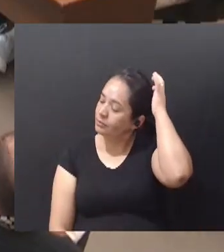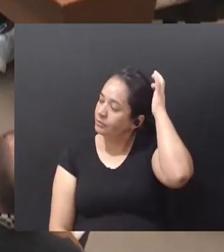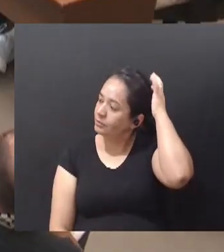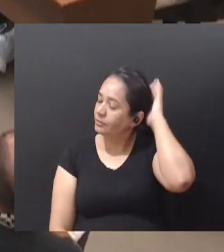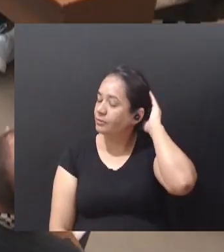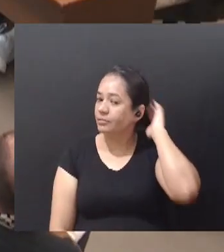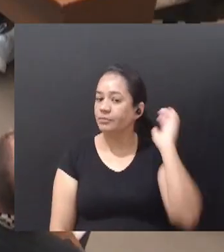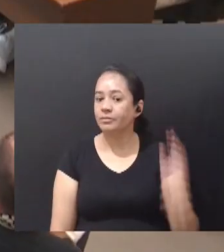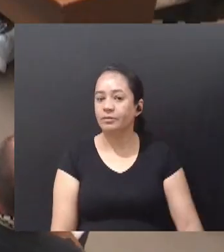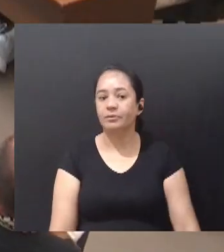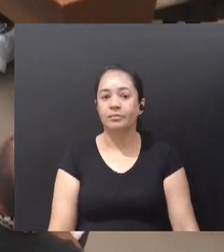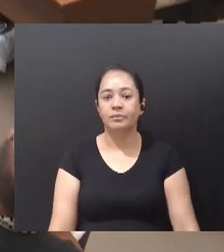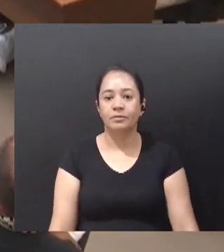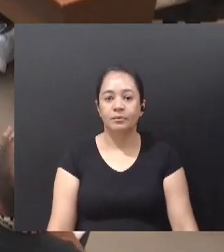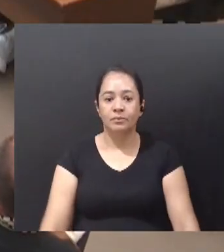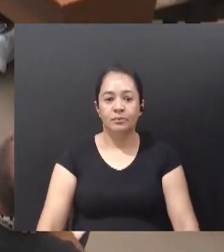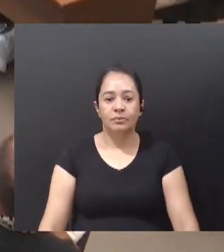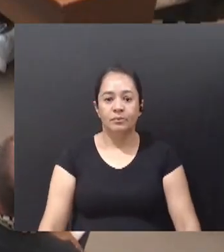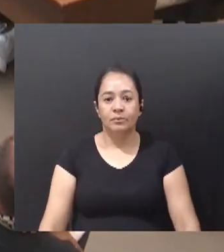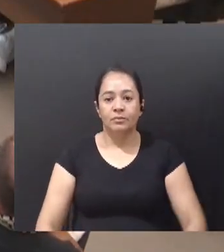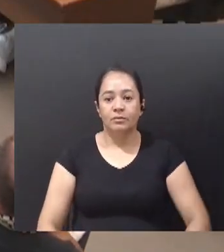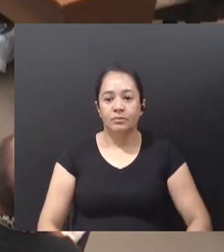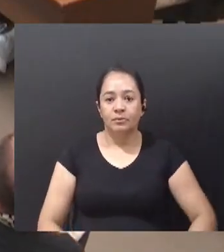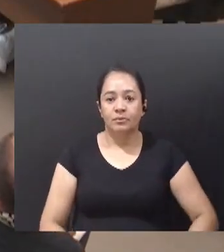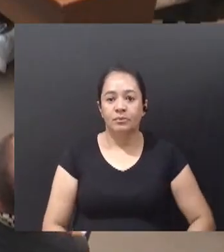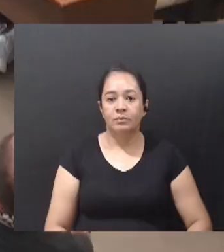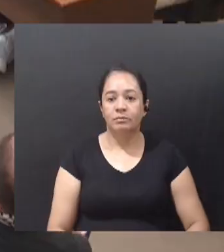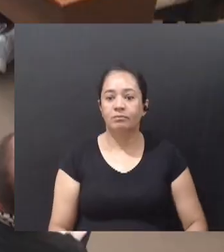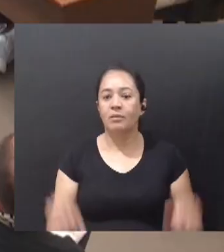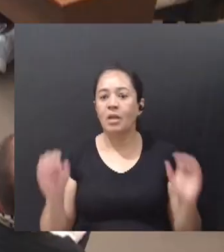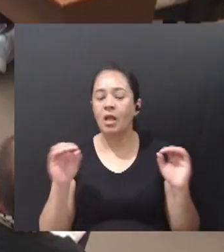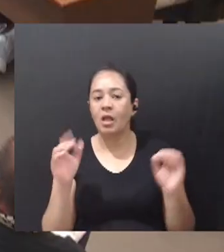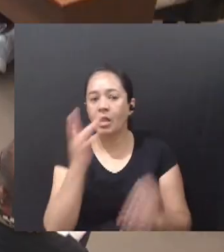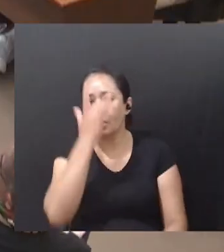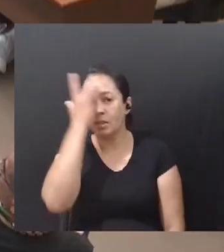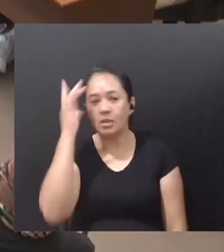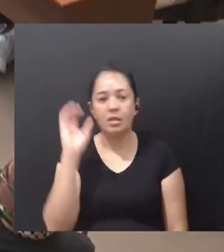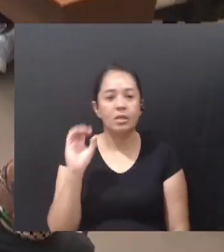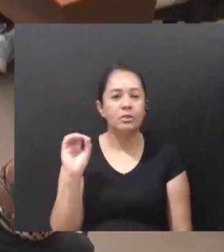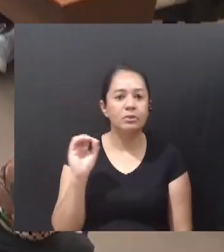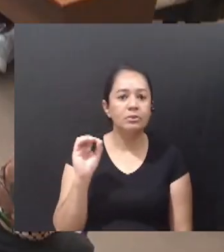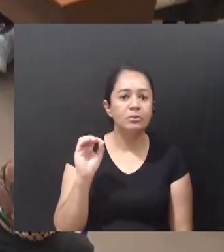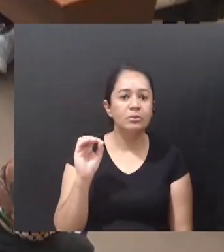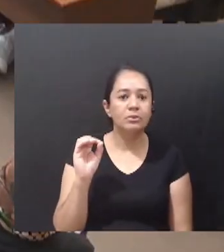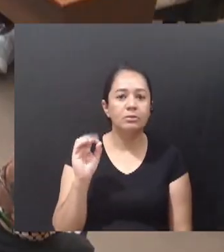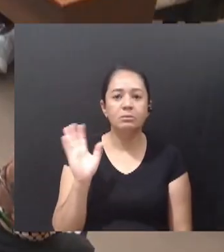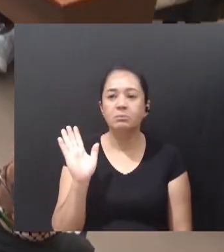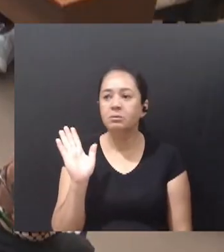Valeu, Gabriel. Mais ninguém? Eu não vi o microfone.